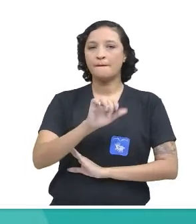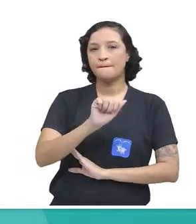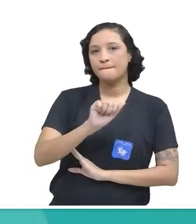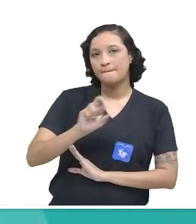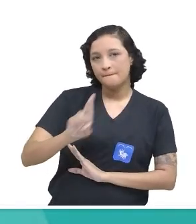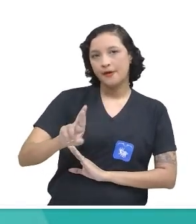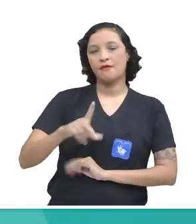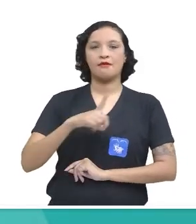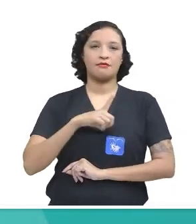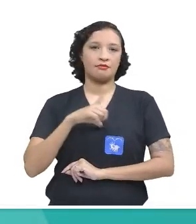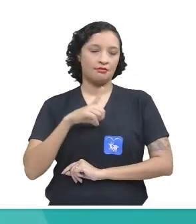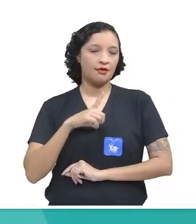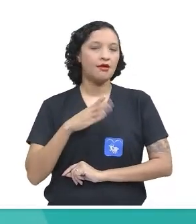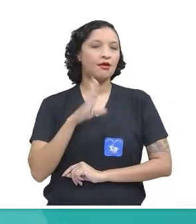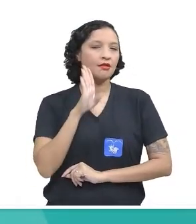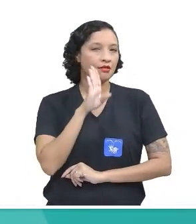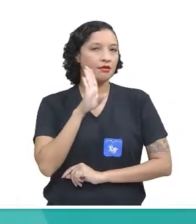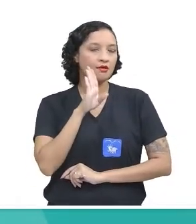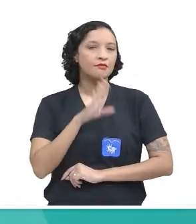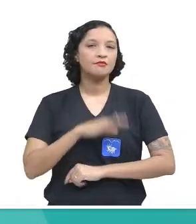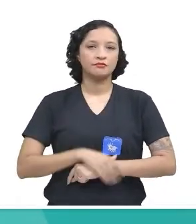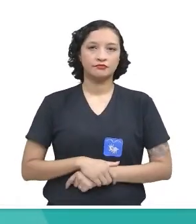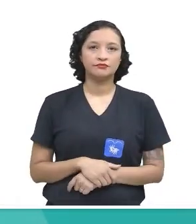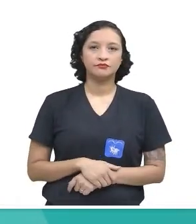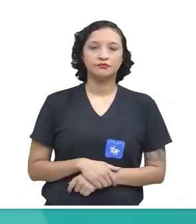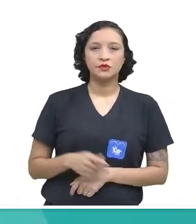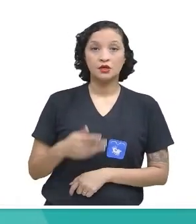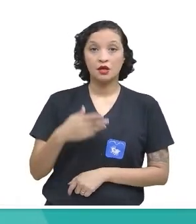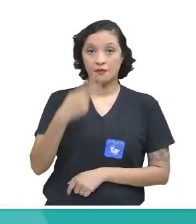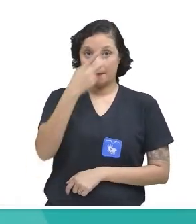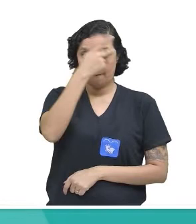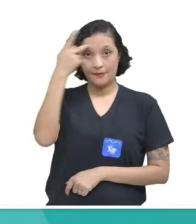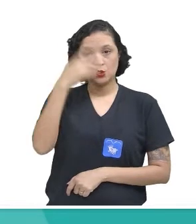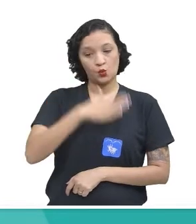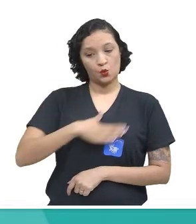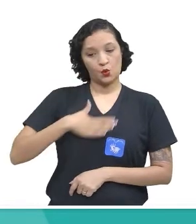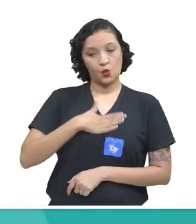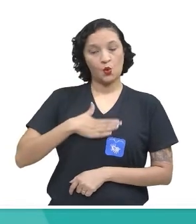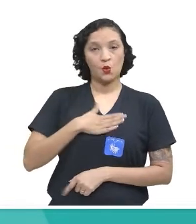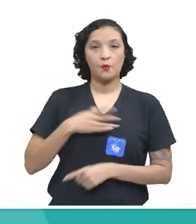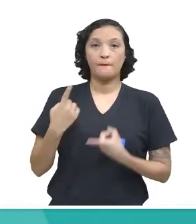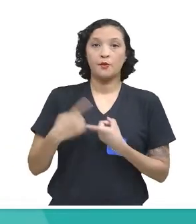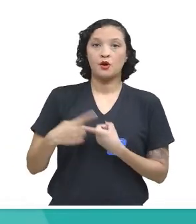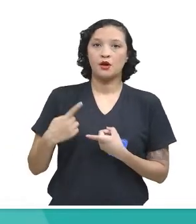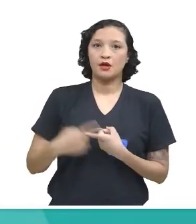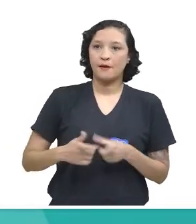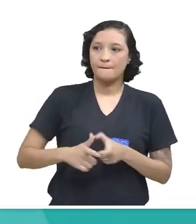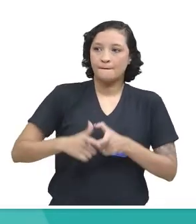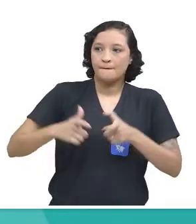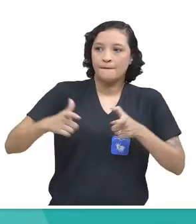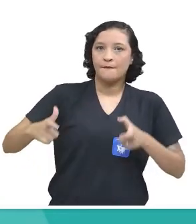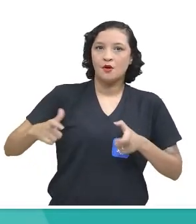pessoal curte bastante esse local, justamente porque é um dos maiores complexos turísticos de lá,